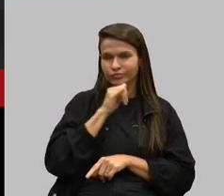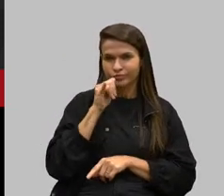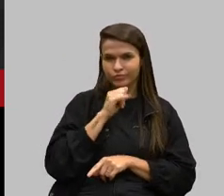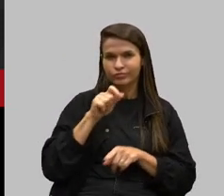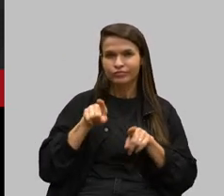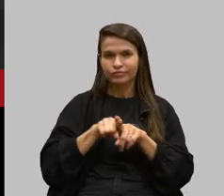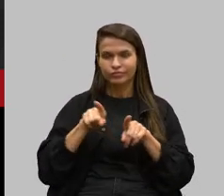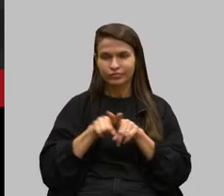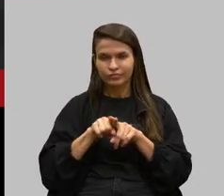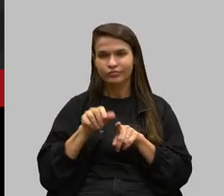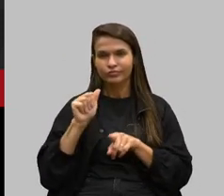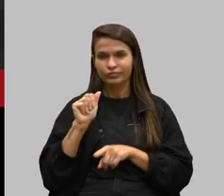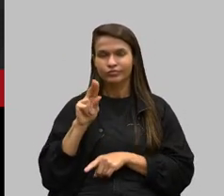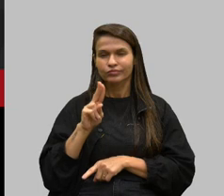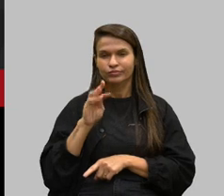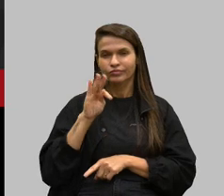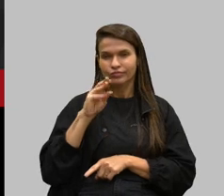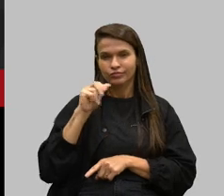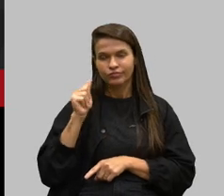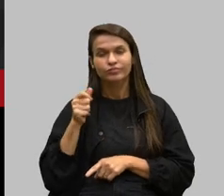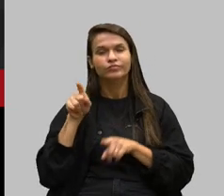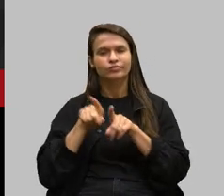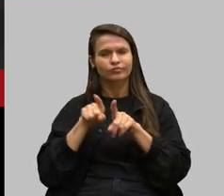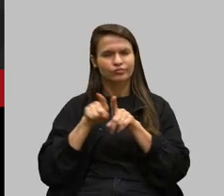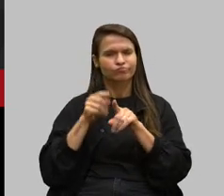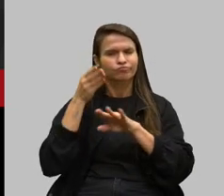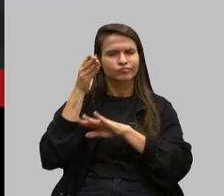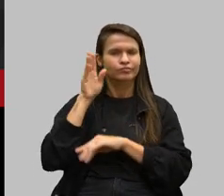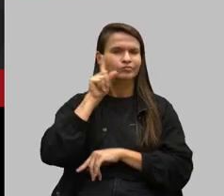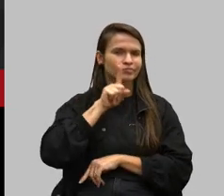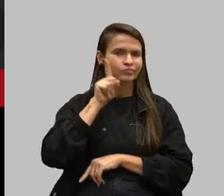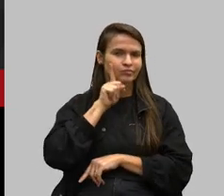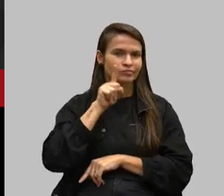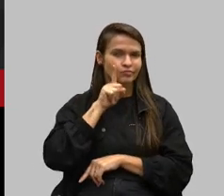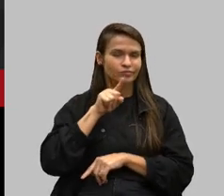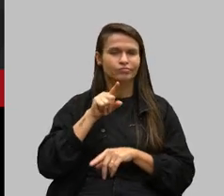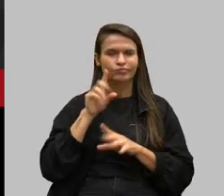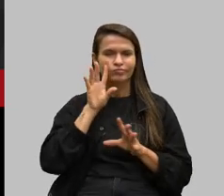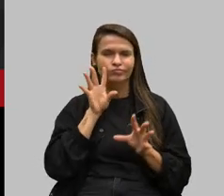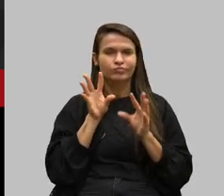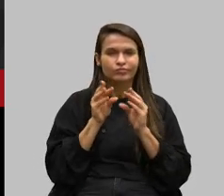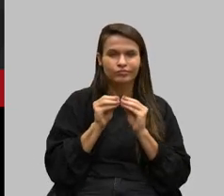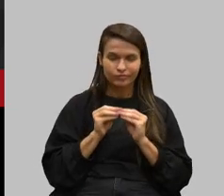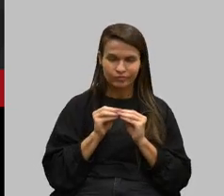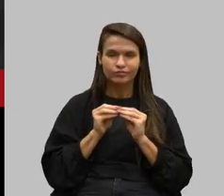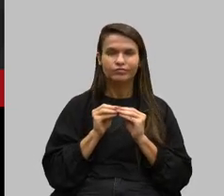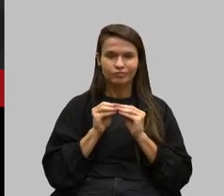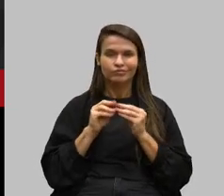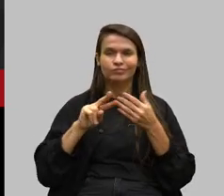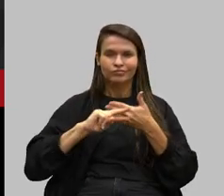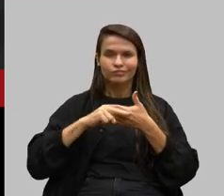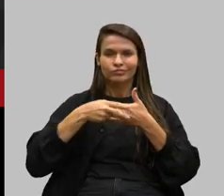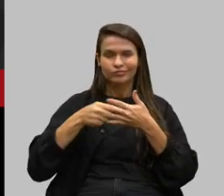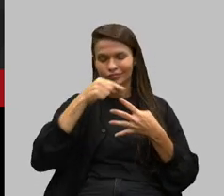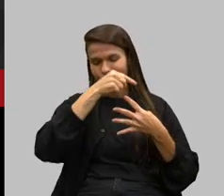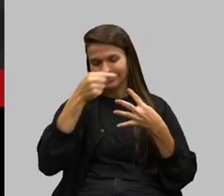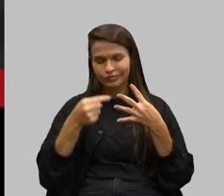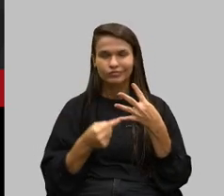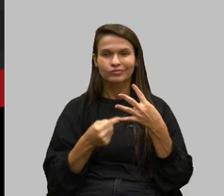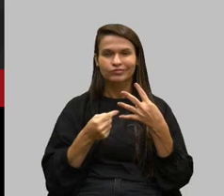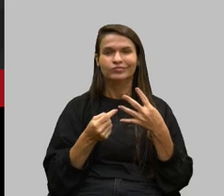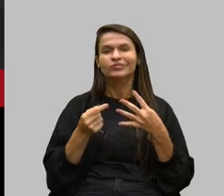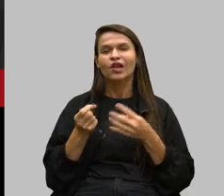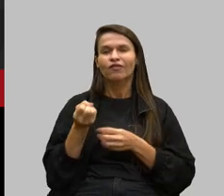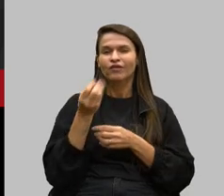Áustria e nos Estados Unidos e de maneira resumida fruto dessas quatro viagens